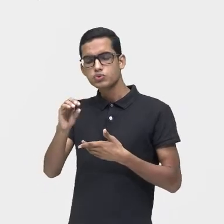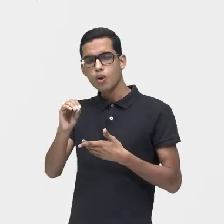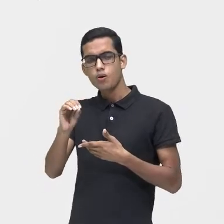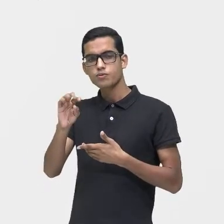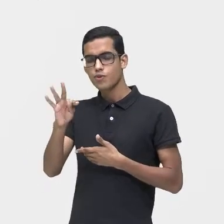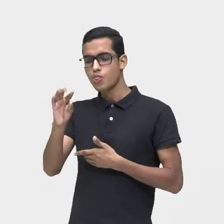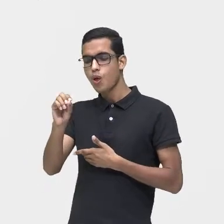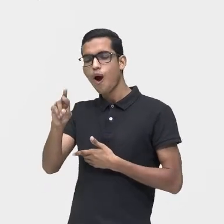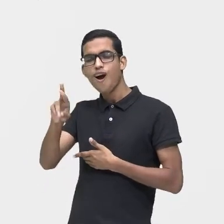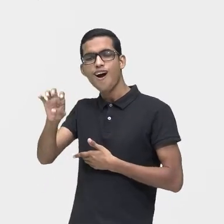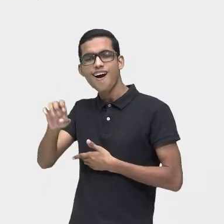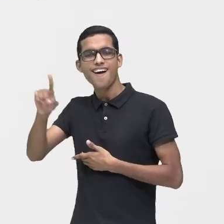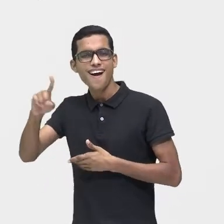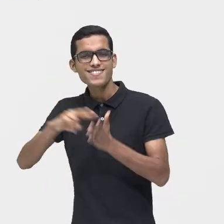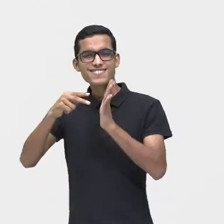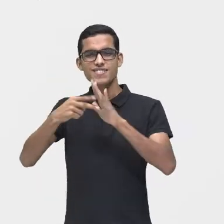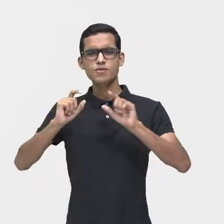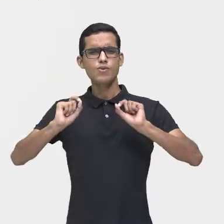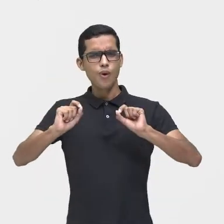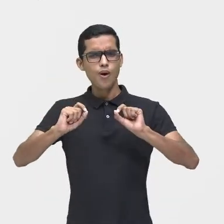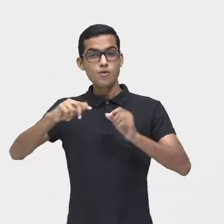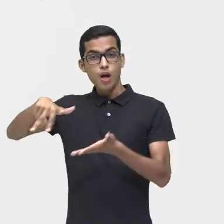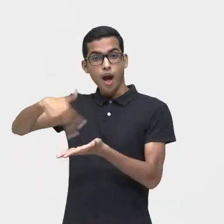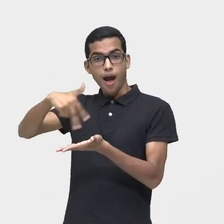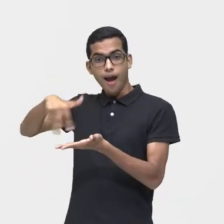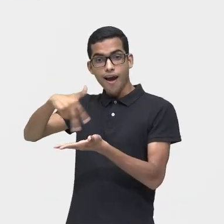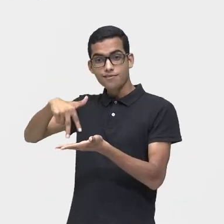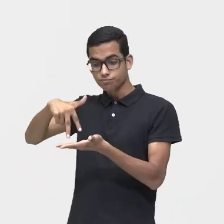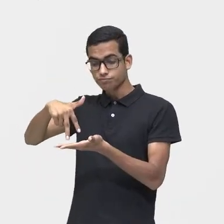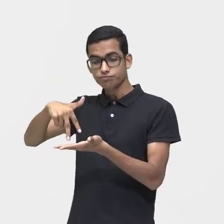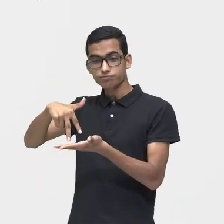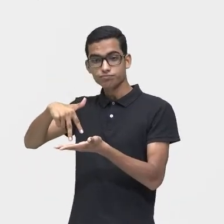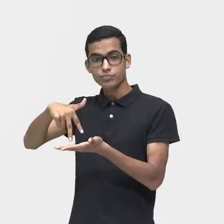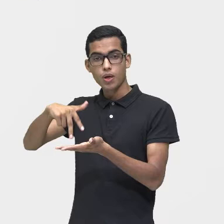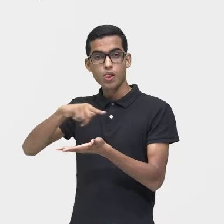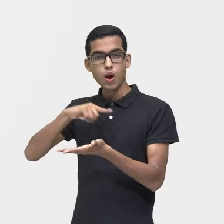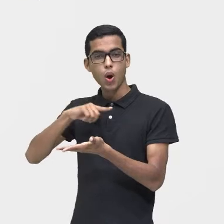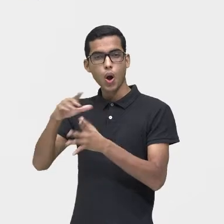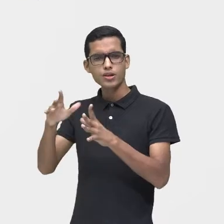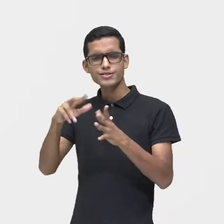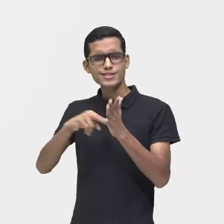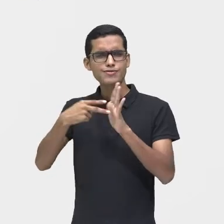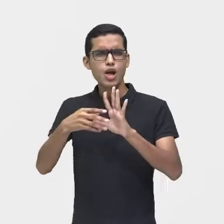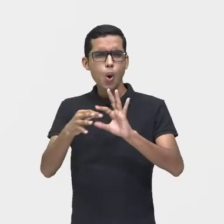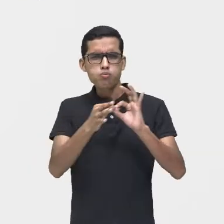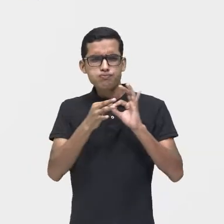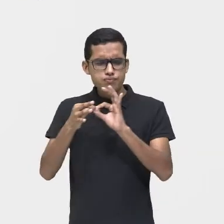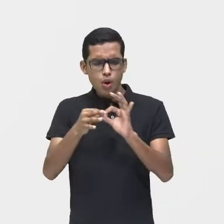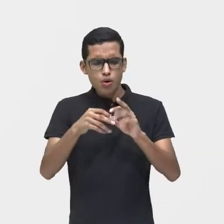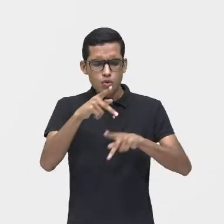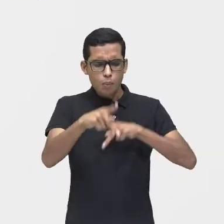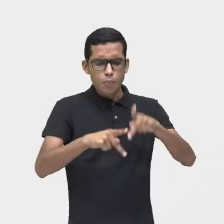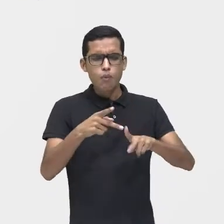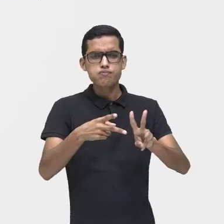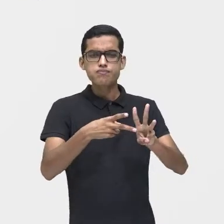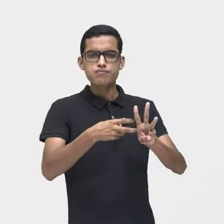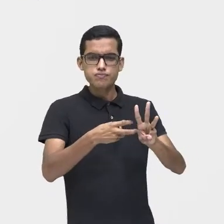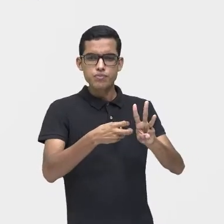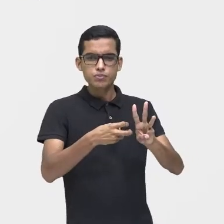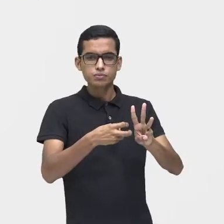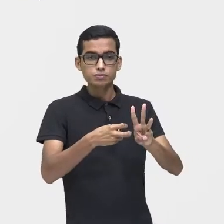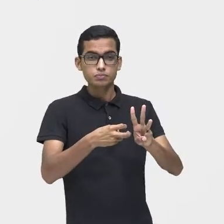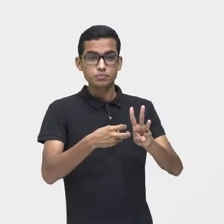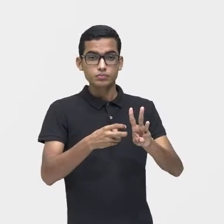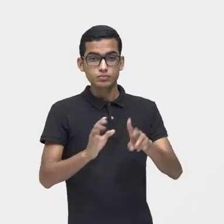toré apresenta como significado a união entre os índios. É realizada geralmente em